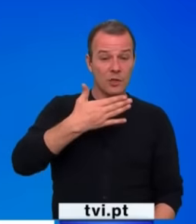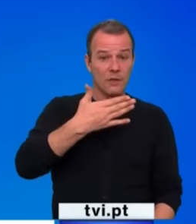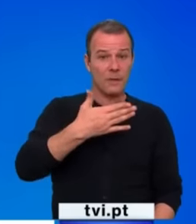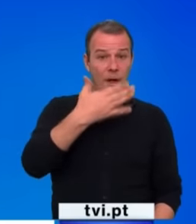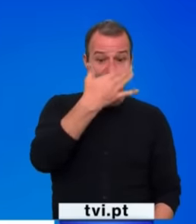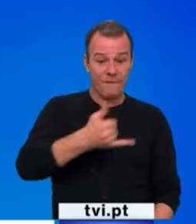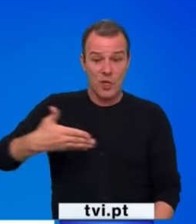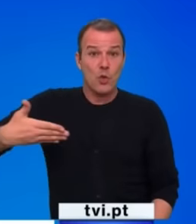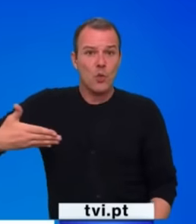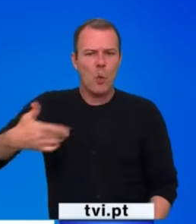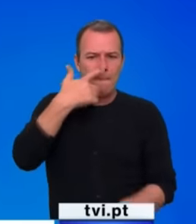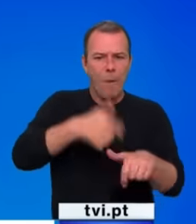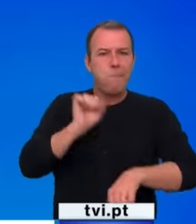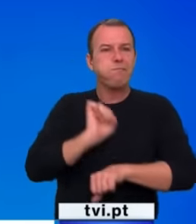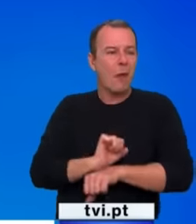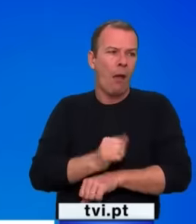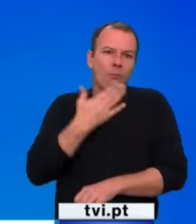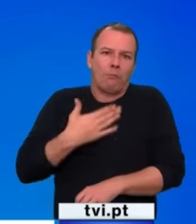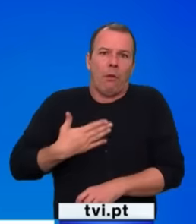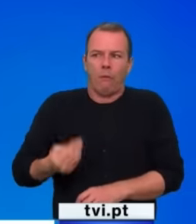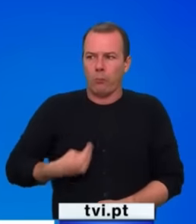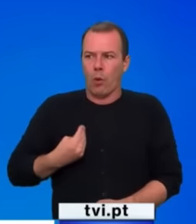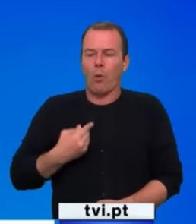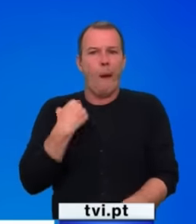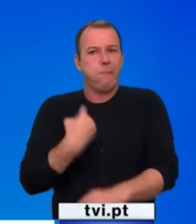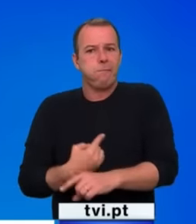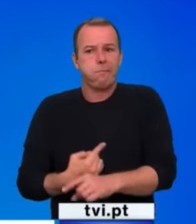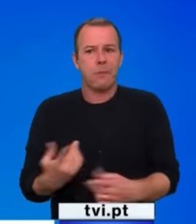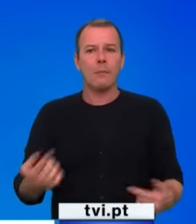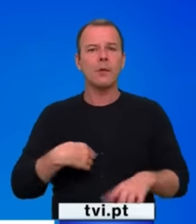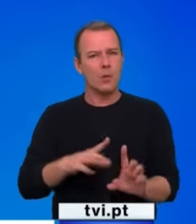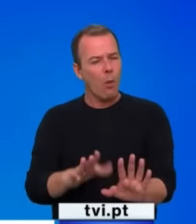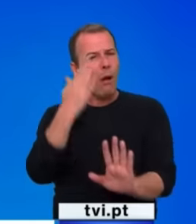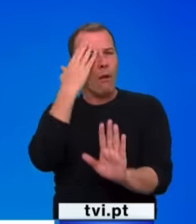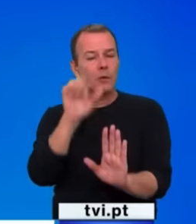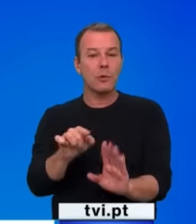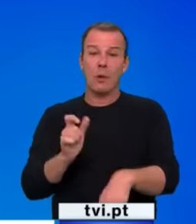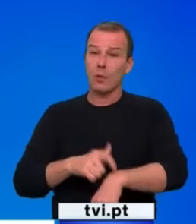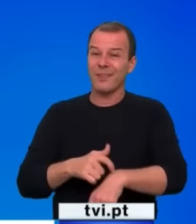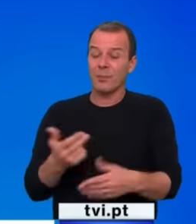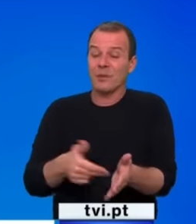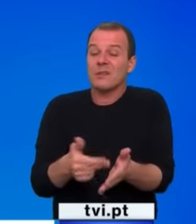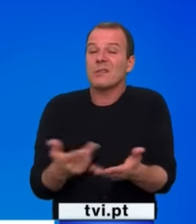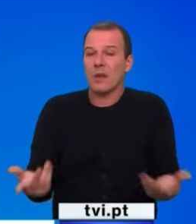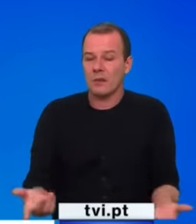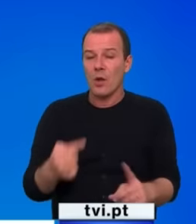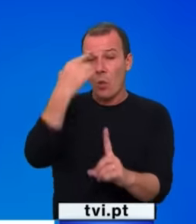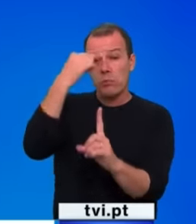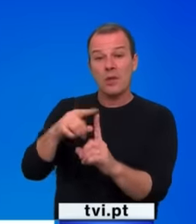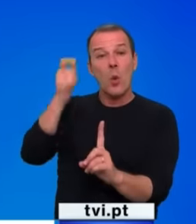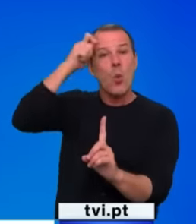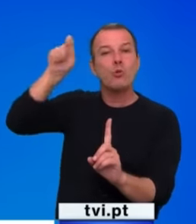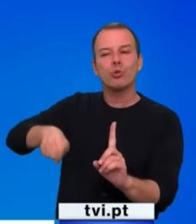21 pessoas estejam 21 dias detidas, isso também obviamente que me preocupa, mas eu presumo que tenha sido o tempo necessário para que o juiz de instrução